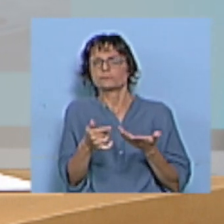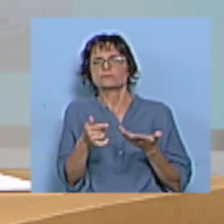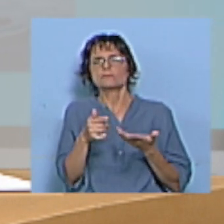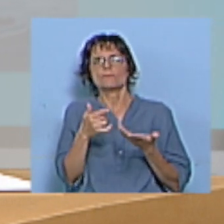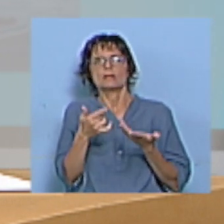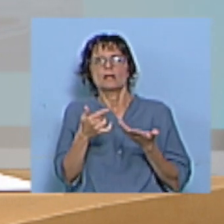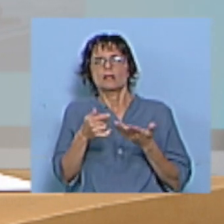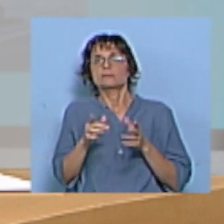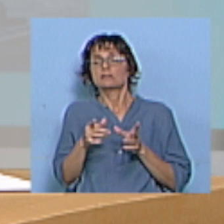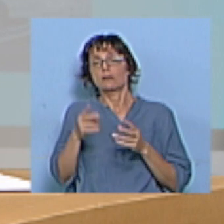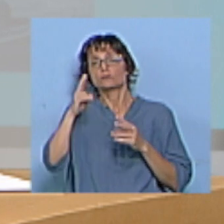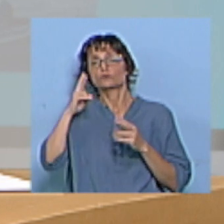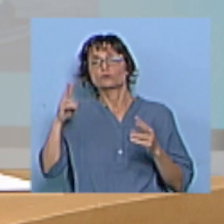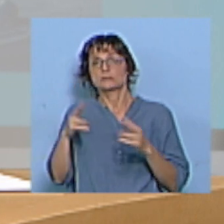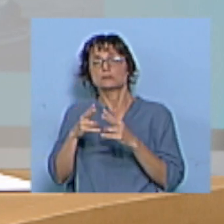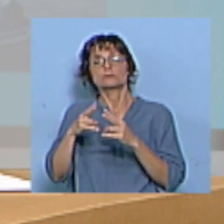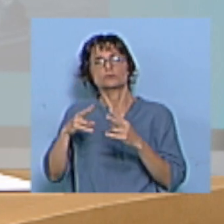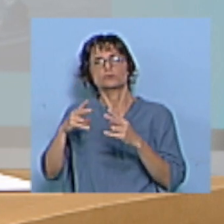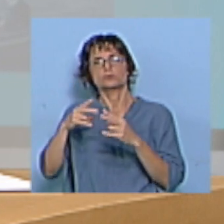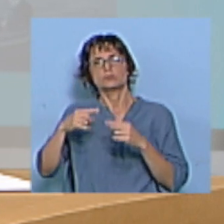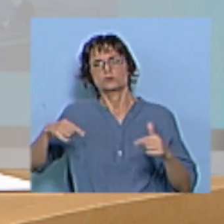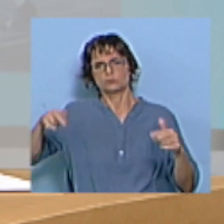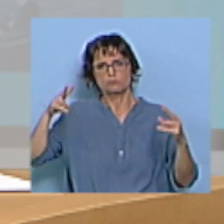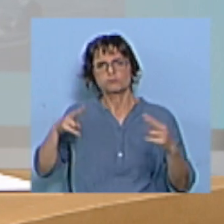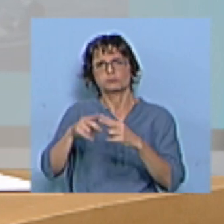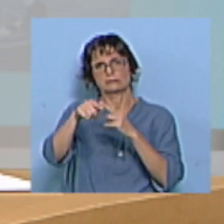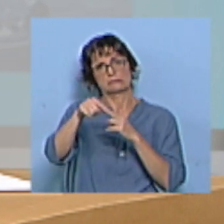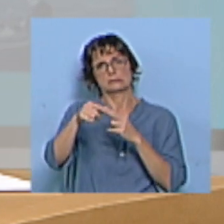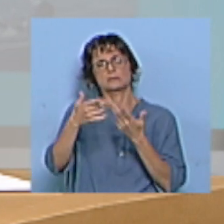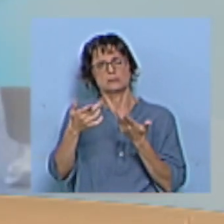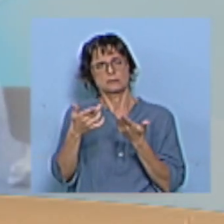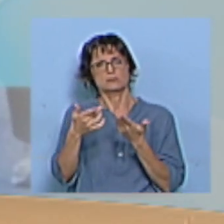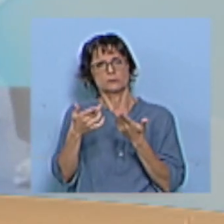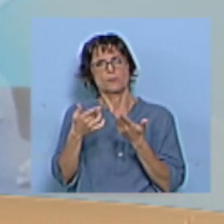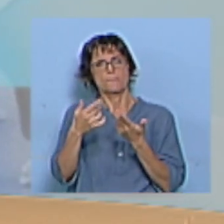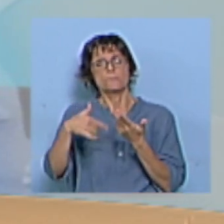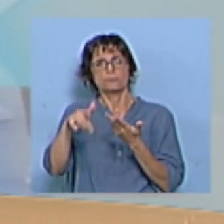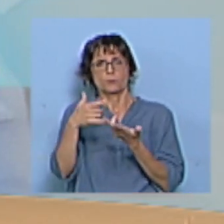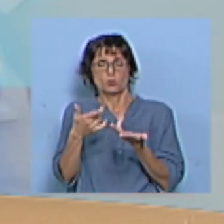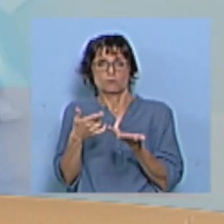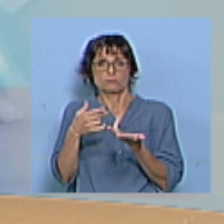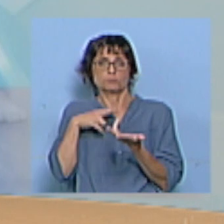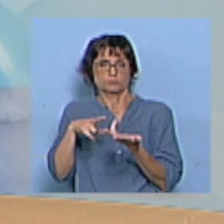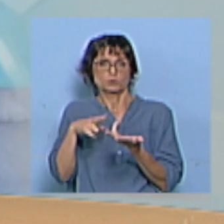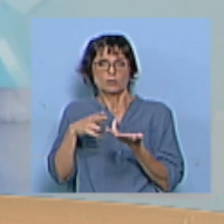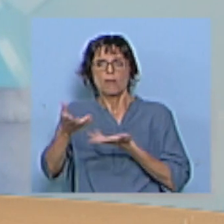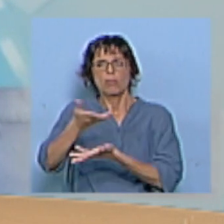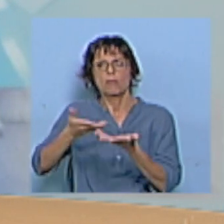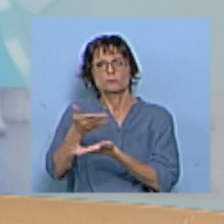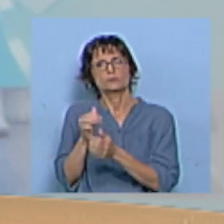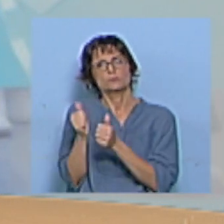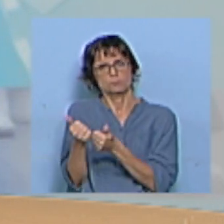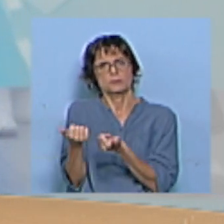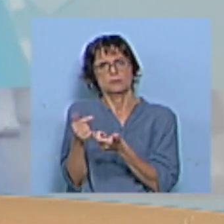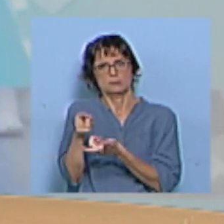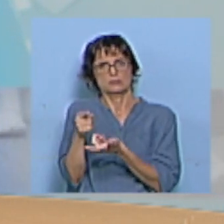toda a cimeira, há que orgulhar-nos do facto de ter negociado o melhor possível dentro daquilo